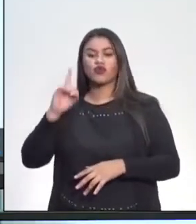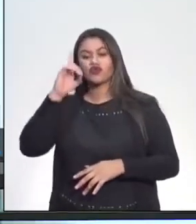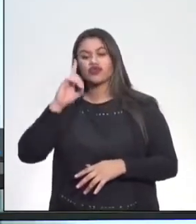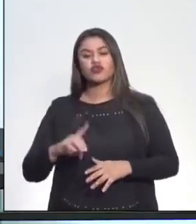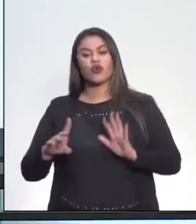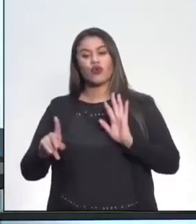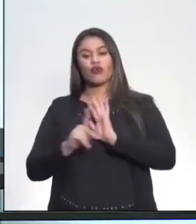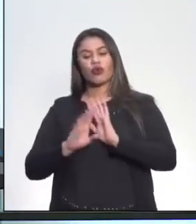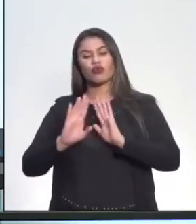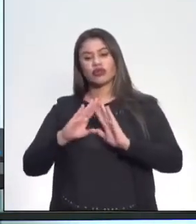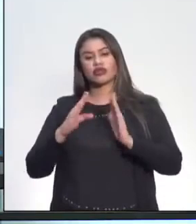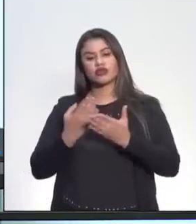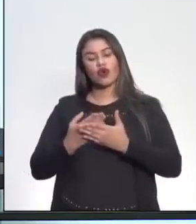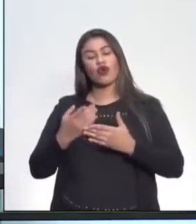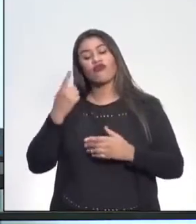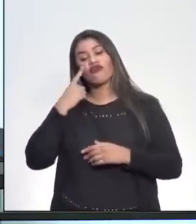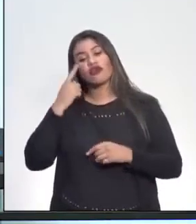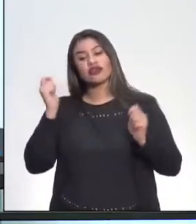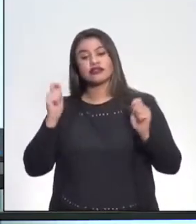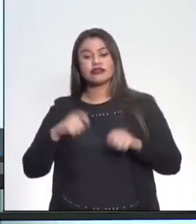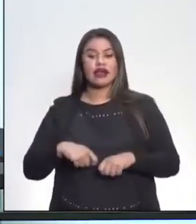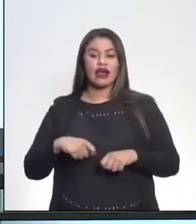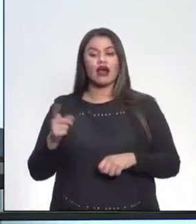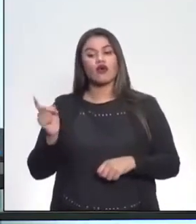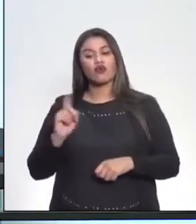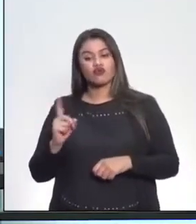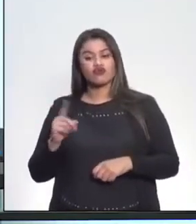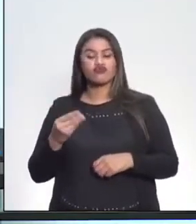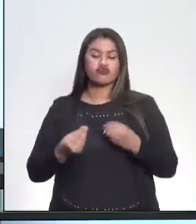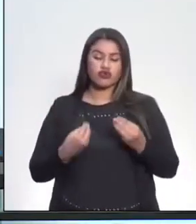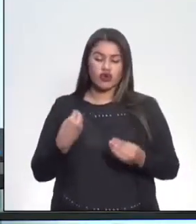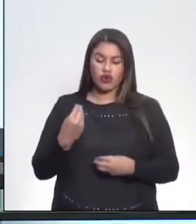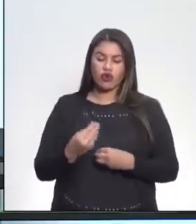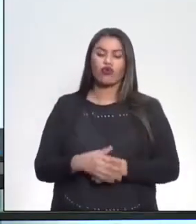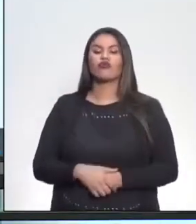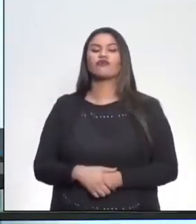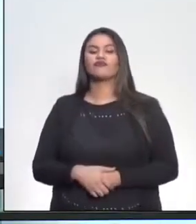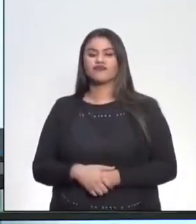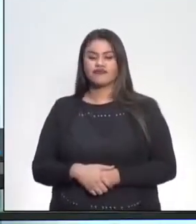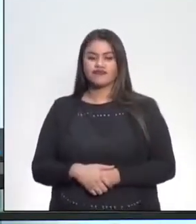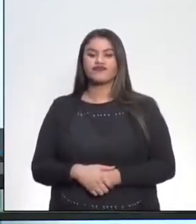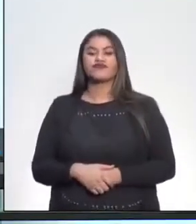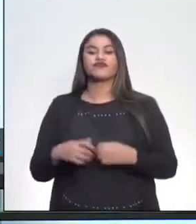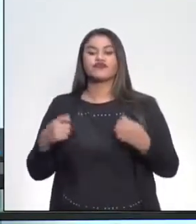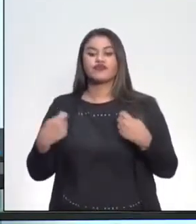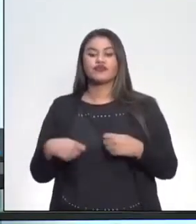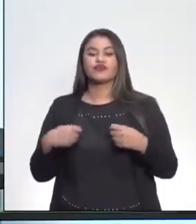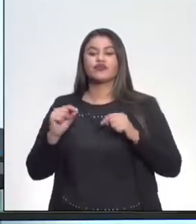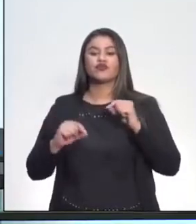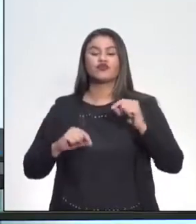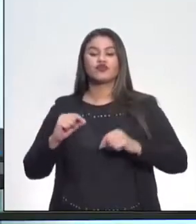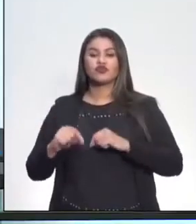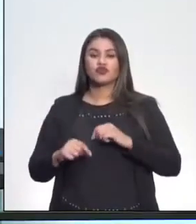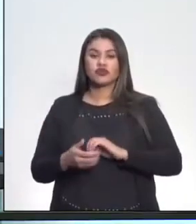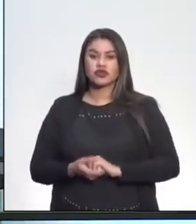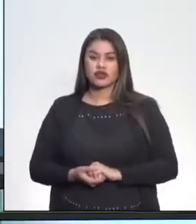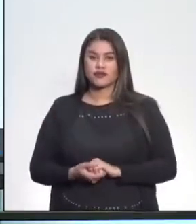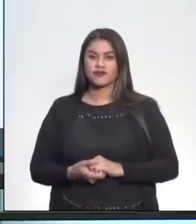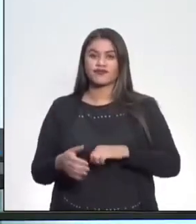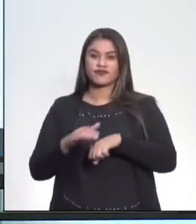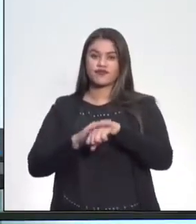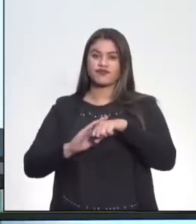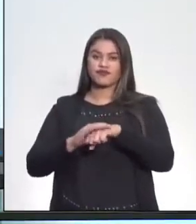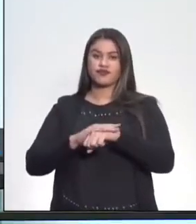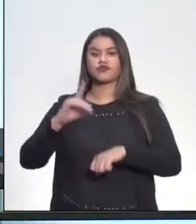possibilidade de estar realizando, então, este projeto, né? Aí, o que vai ser necessário? Né? Vocês vão ter que, então, conversando